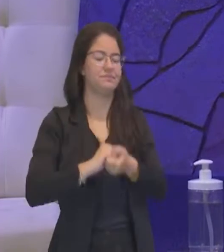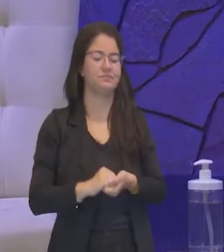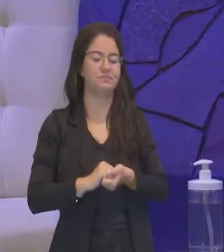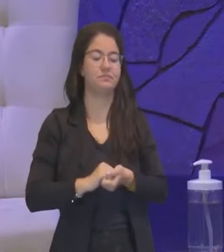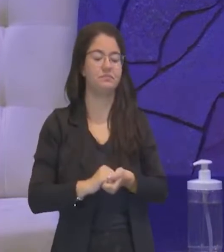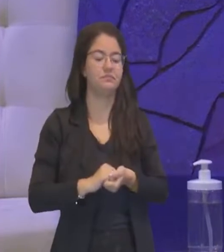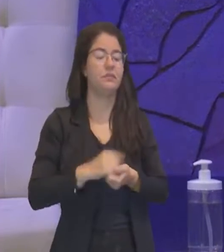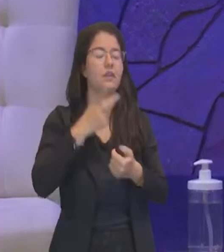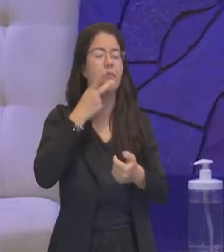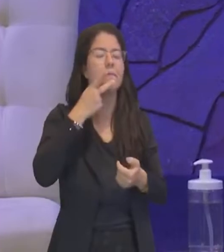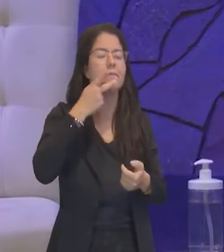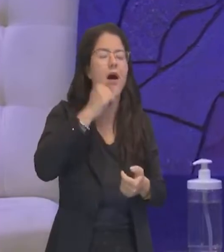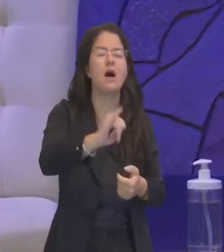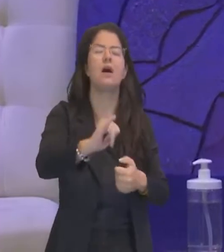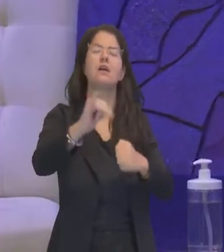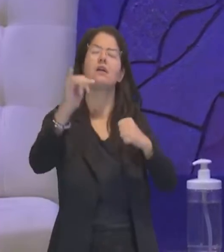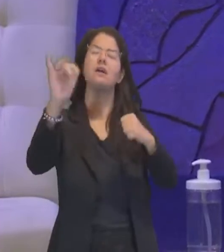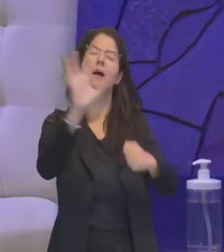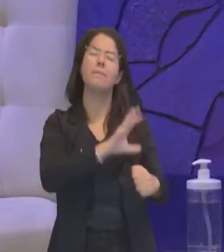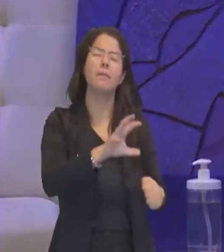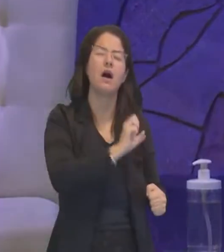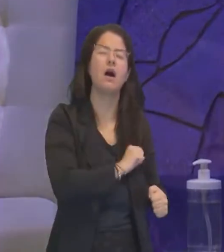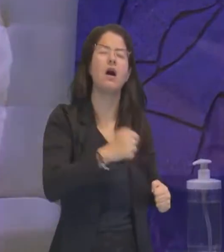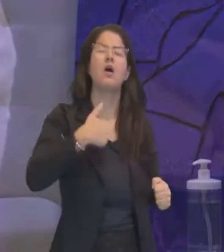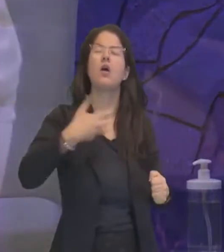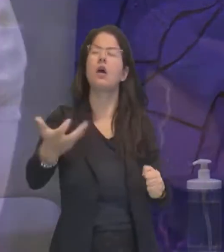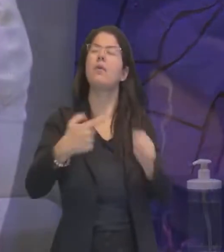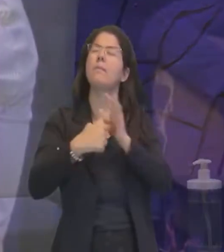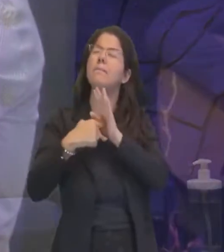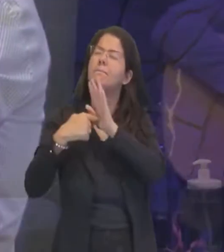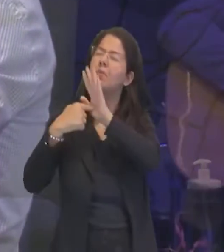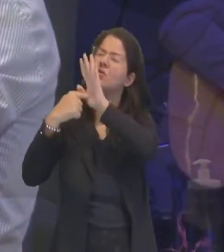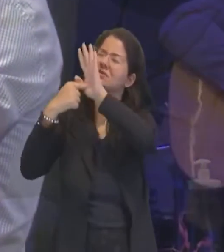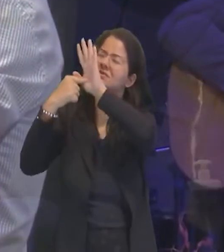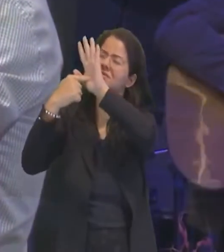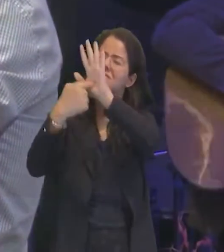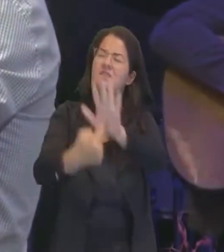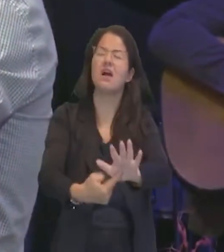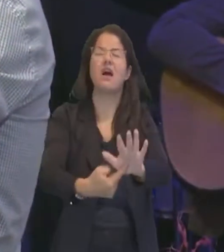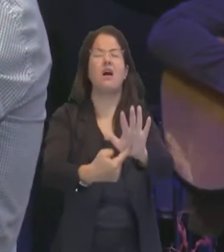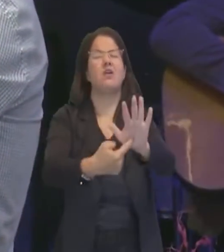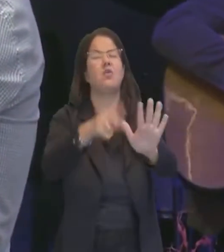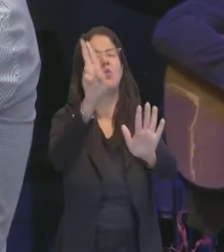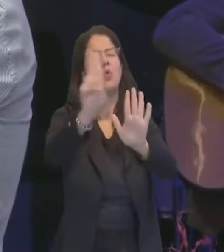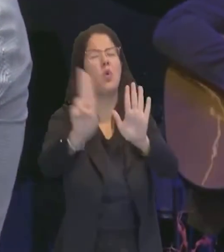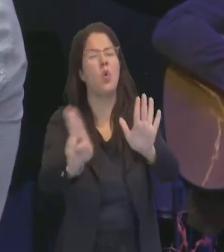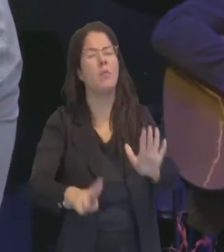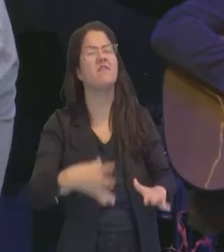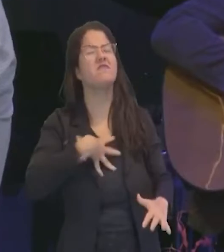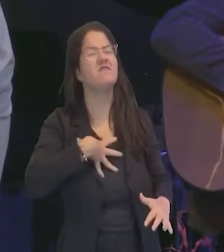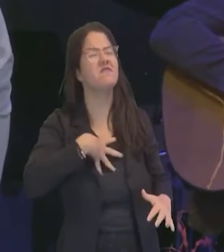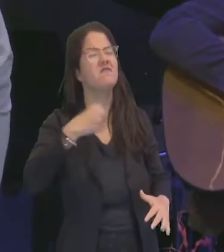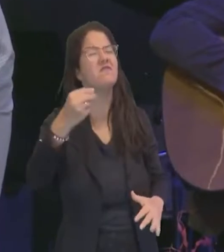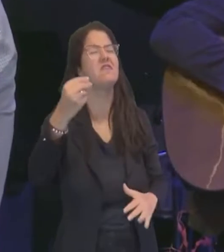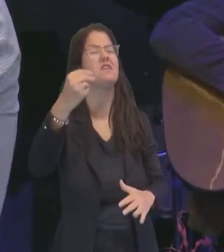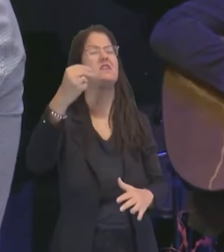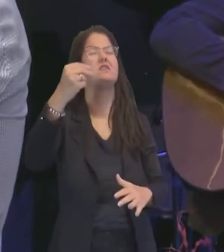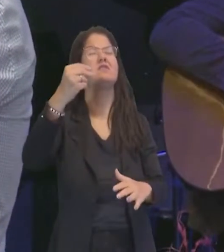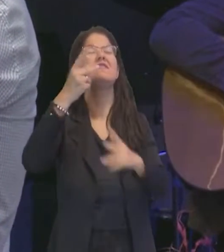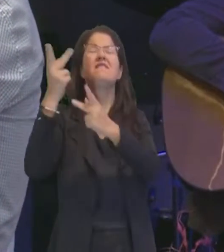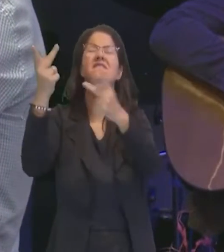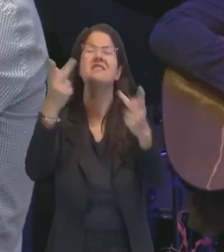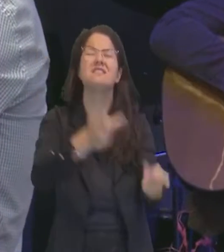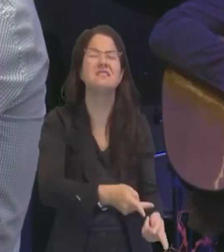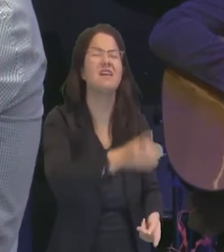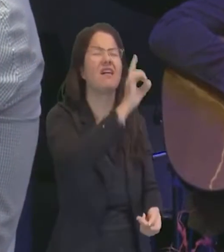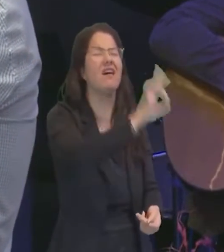Pai querido, eu quero entregar essas vidas agora nas tuas mãos e pedir, ó Deus, que o Senhor visite cada uma